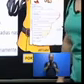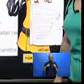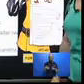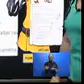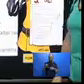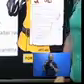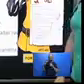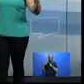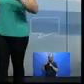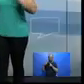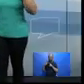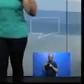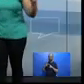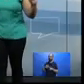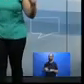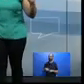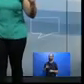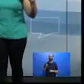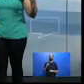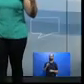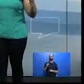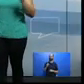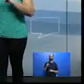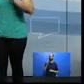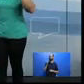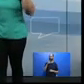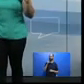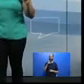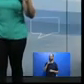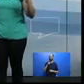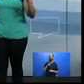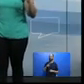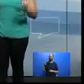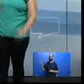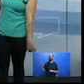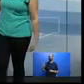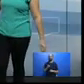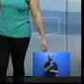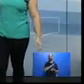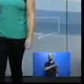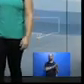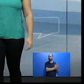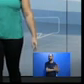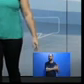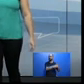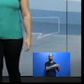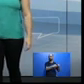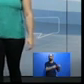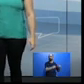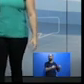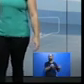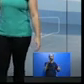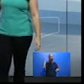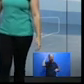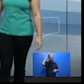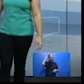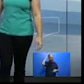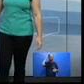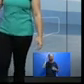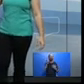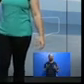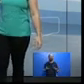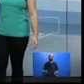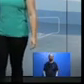ninguém defendia índio, ninguém defendia a terra dos índios, eles podiam fazer o que eles quisessem. Eram governados pelo